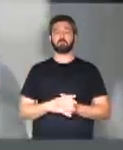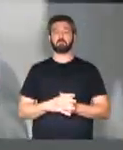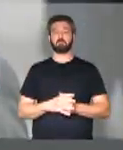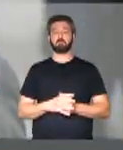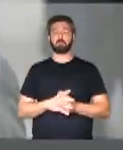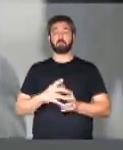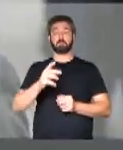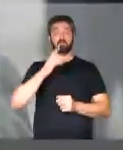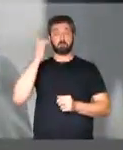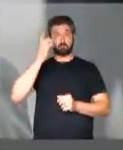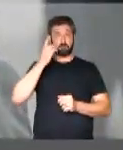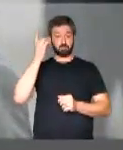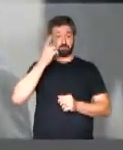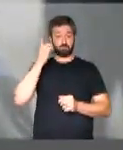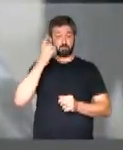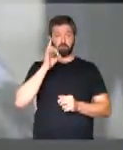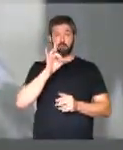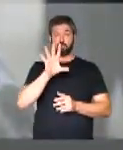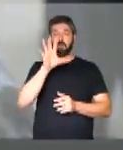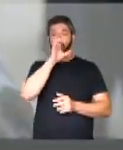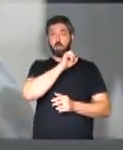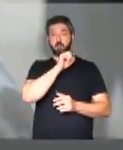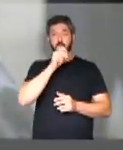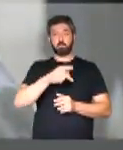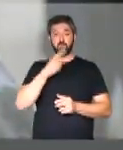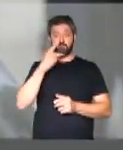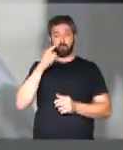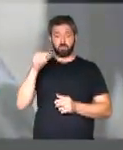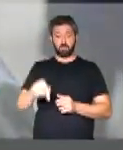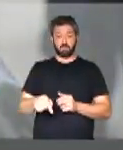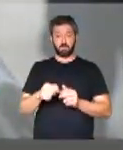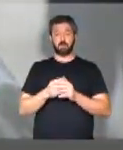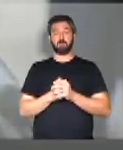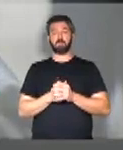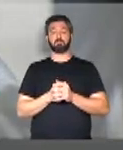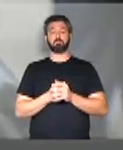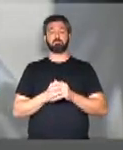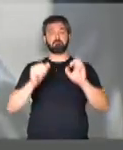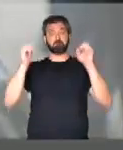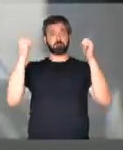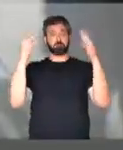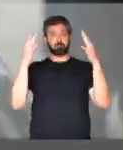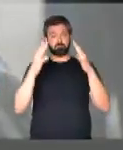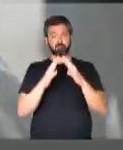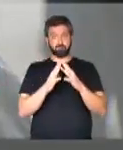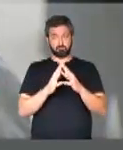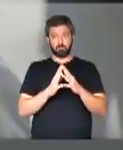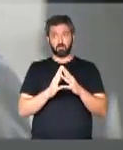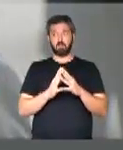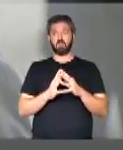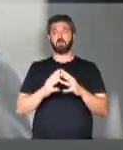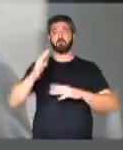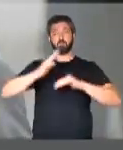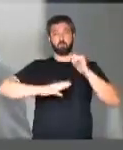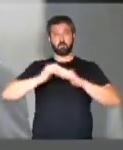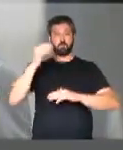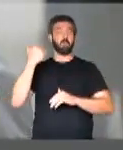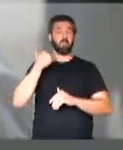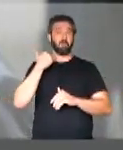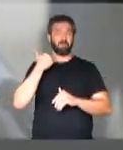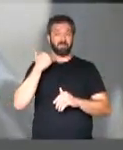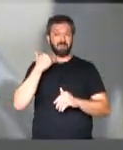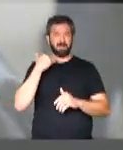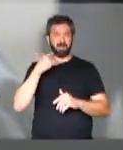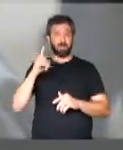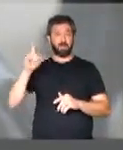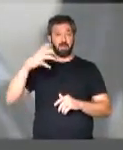Presidente. Deputada, é apenas para fazer um registro, senhora deputadas, saudando os bancários e bancárias